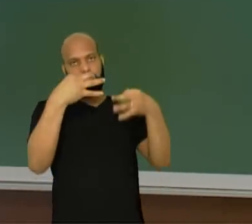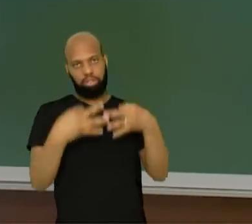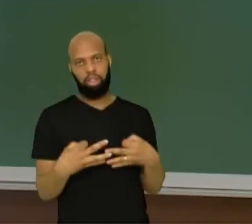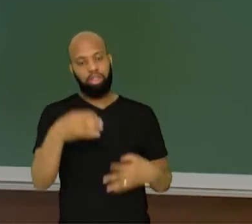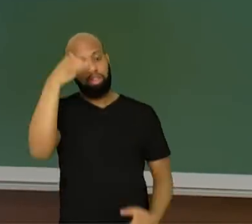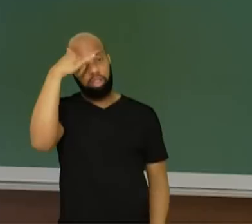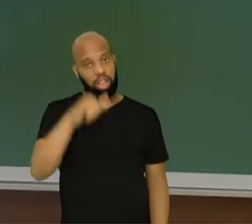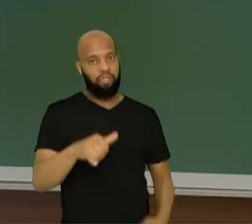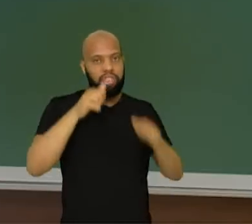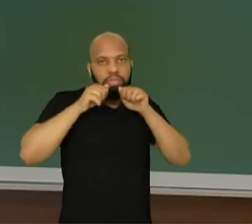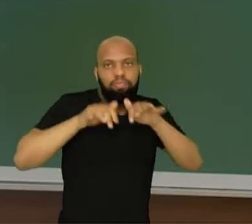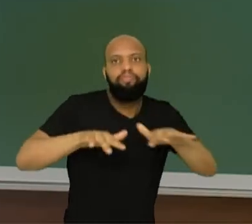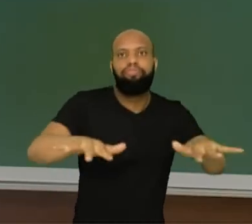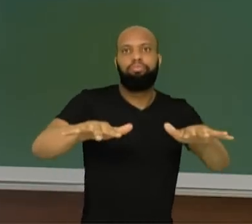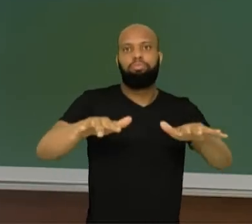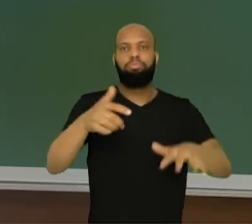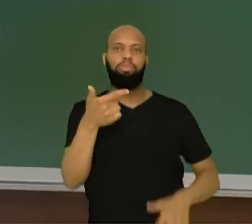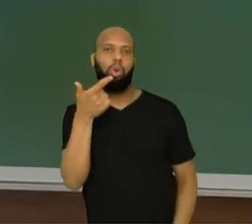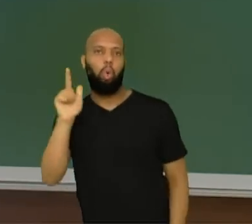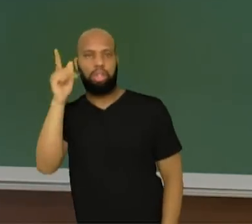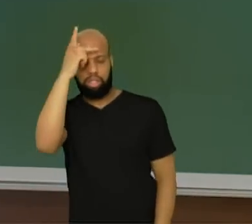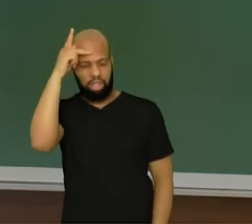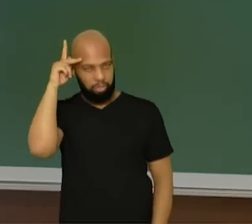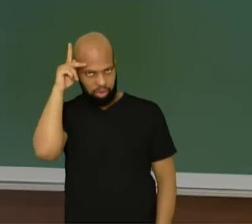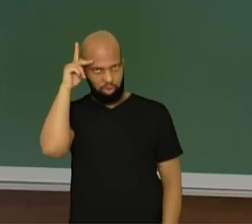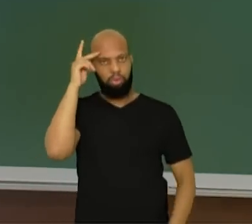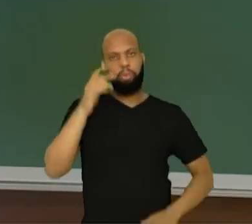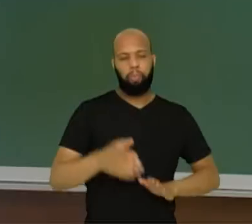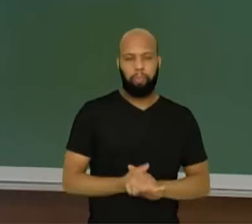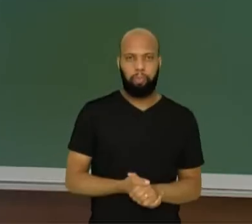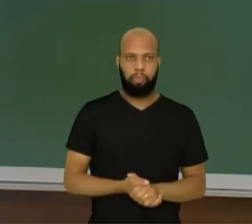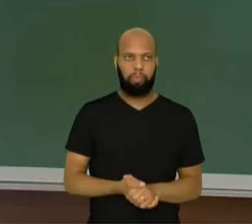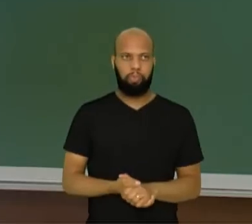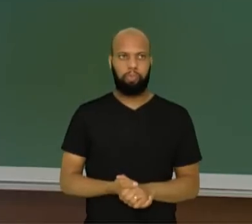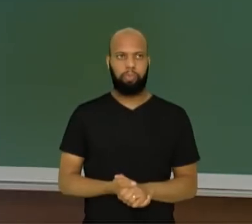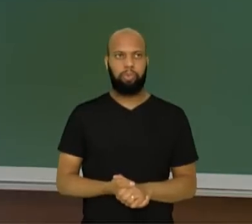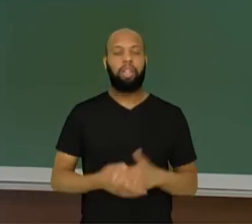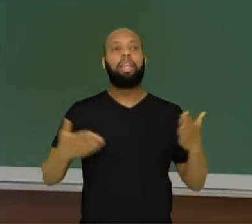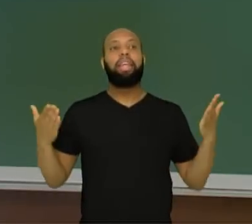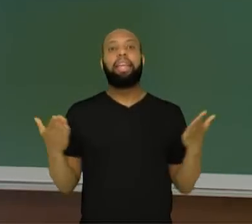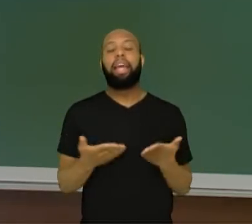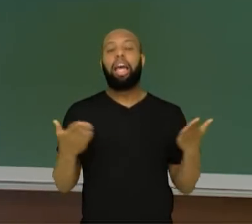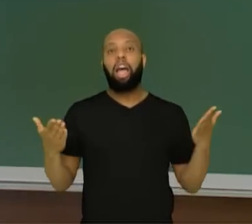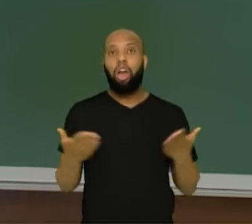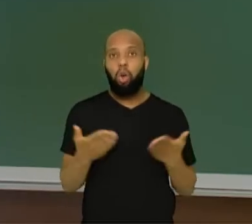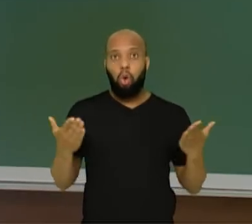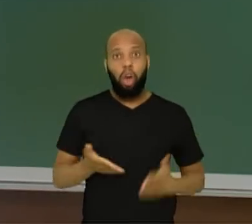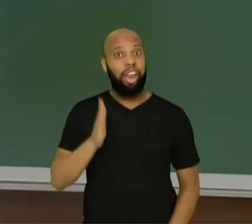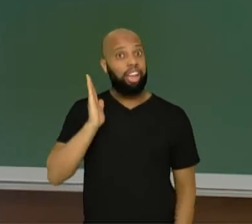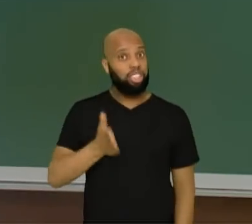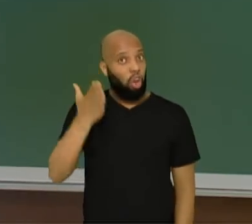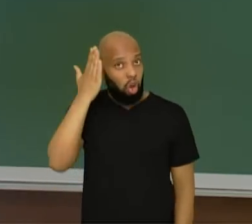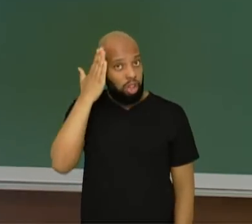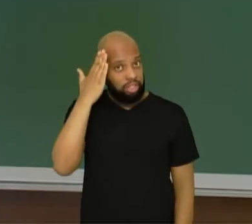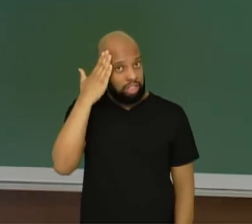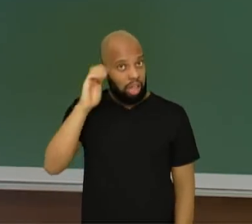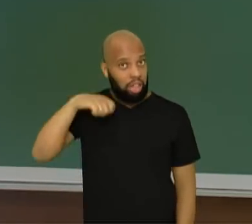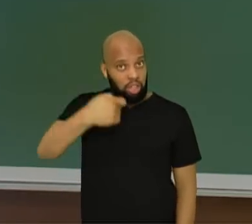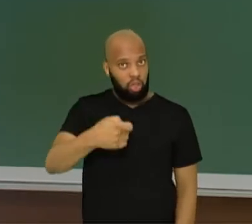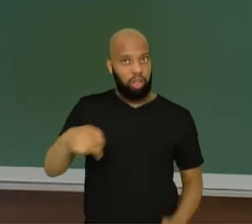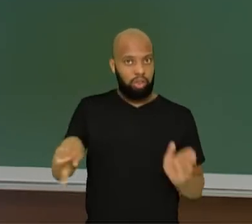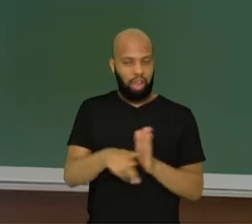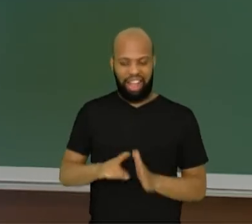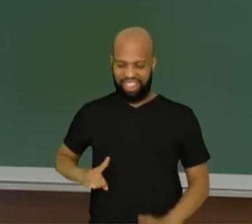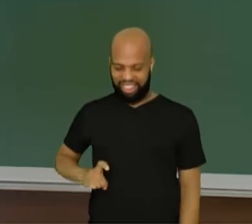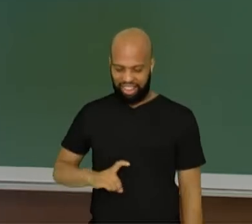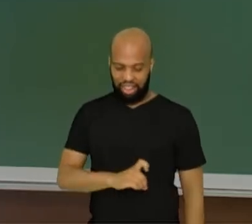não contamine, ela não libere esses ovos para o ambiente. Já conhecemos um pouco sobre a ascaridíase. Vamos